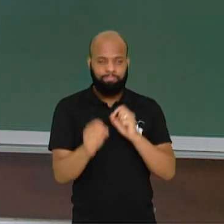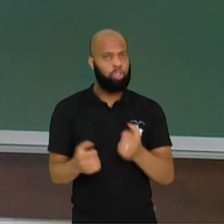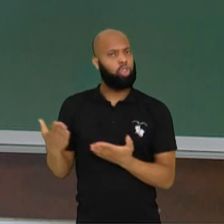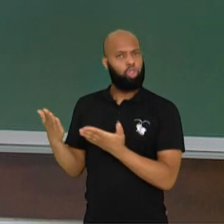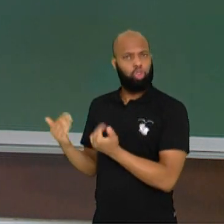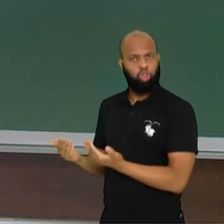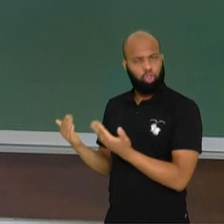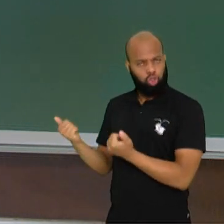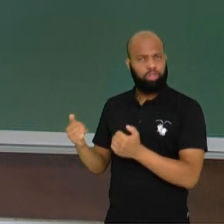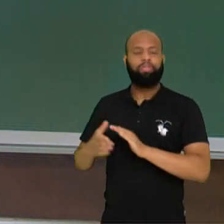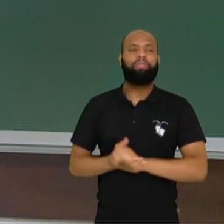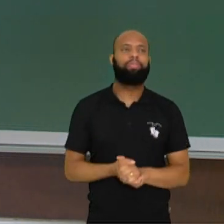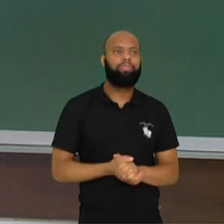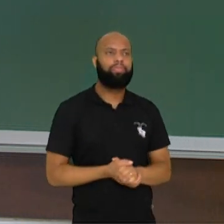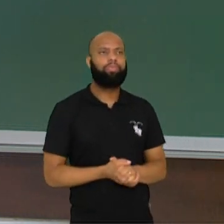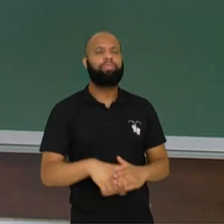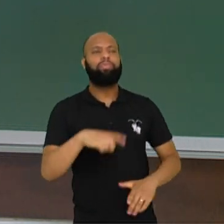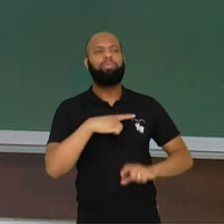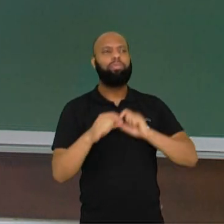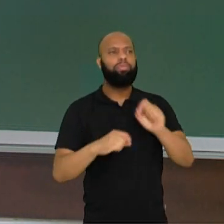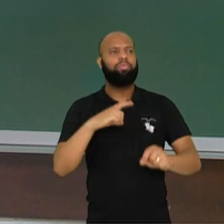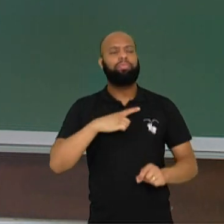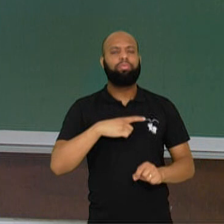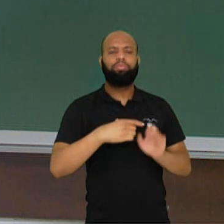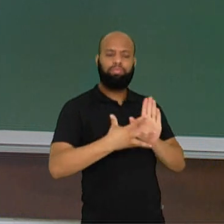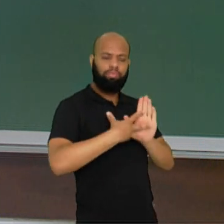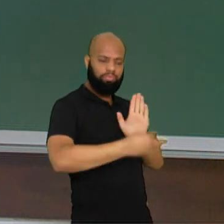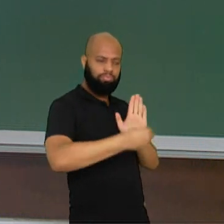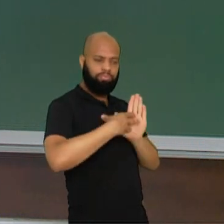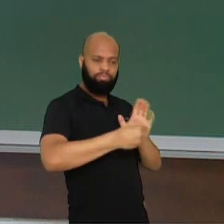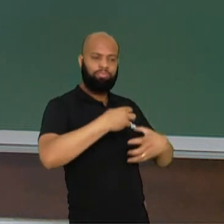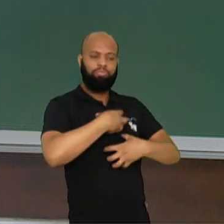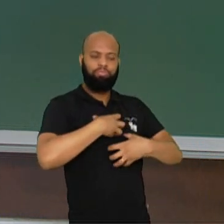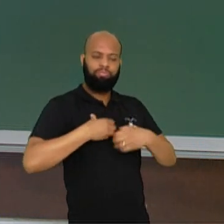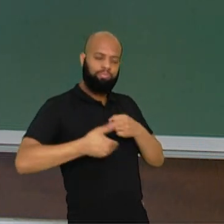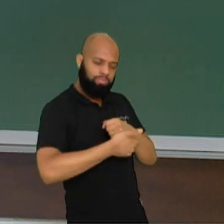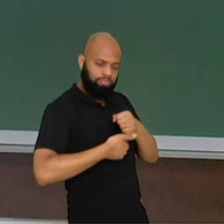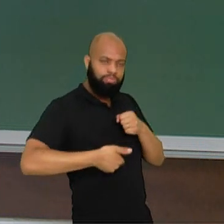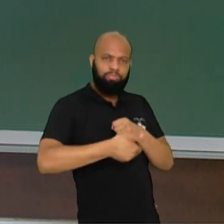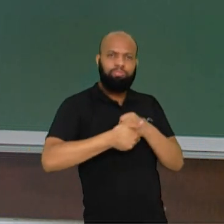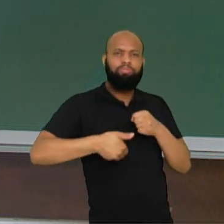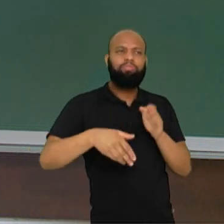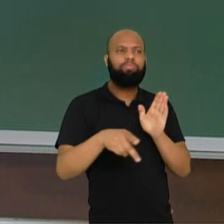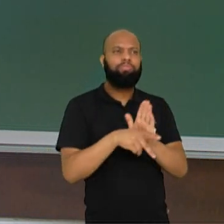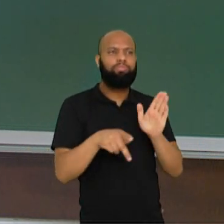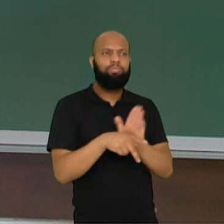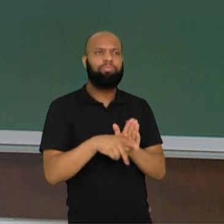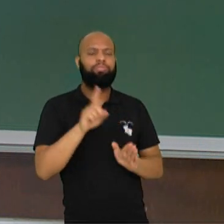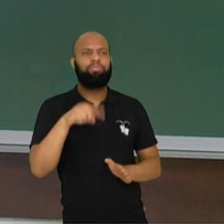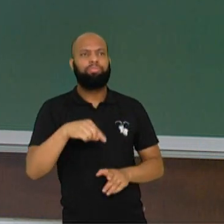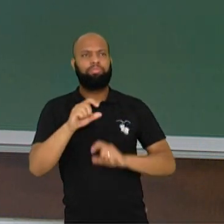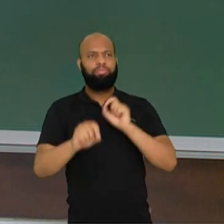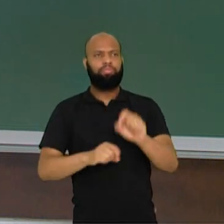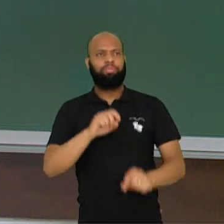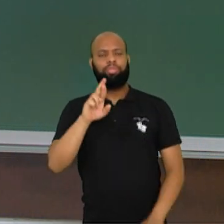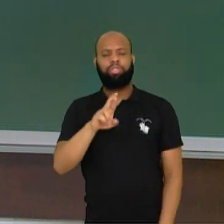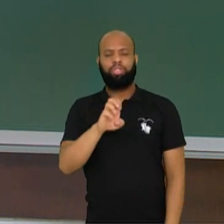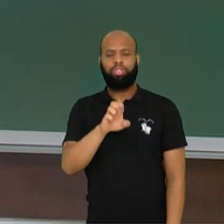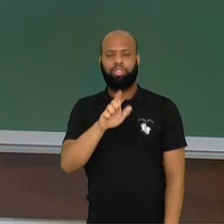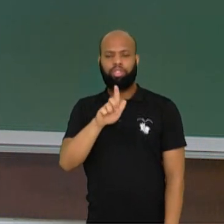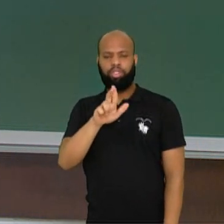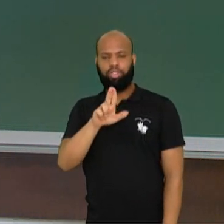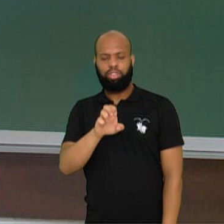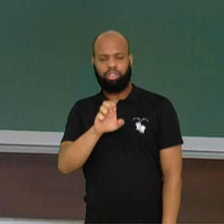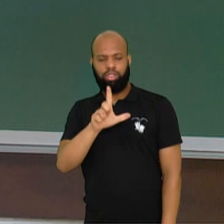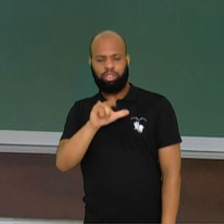jovem hegeliano, então ele tem muita inspiração, quando ele fala em dialética, da dialética hegeliana. Porém, a